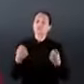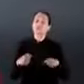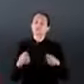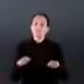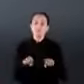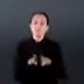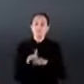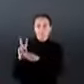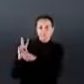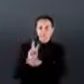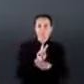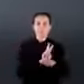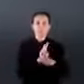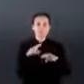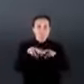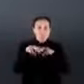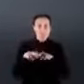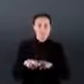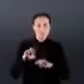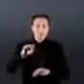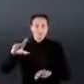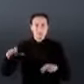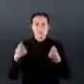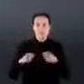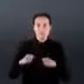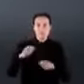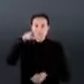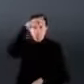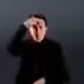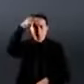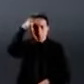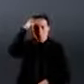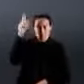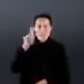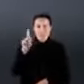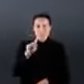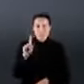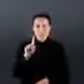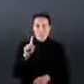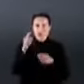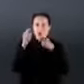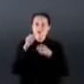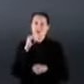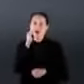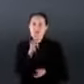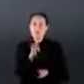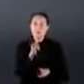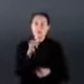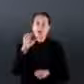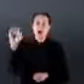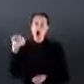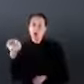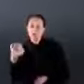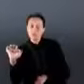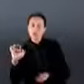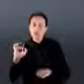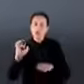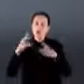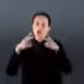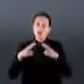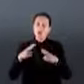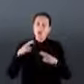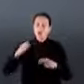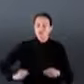da nossa cidade também precisam ser cuidadas. Por isso, São Luís precisa de um prefeito que não se refira aos homossexuais,